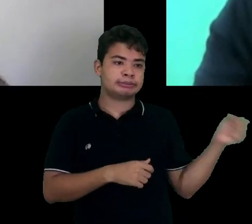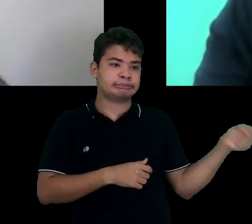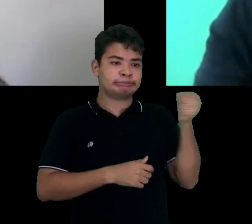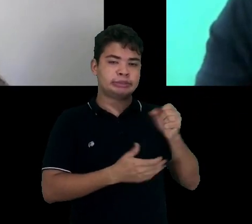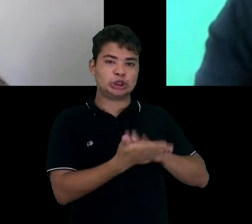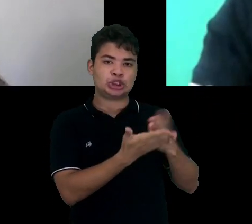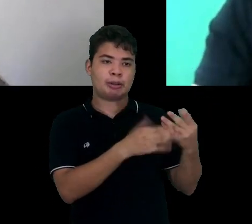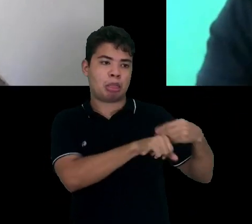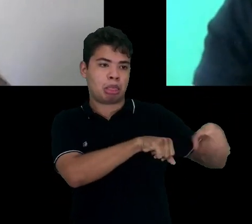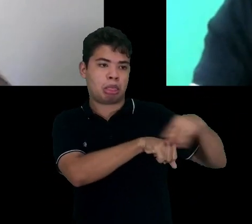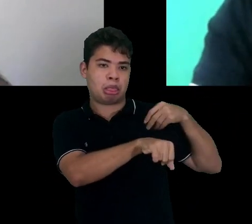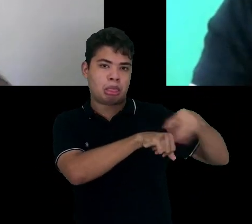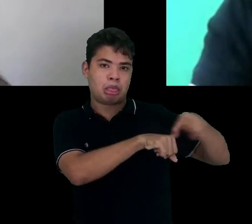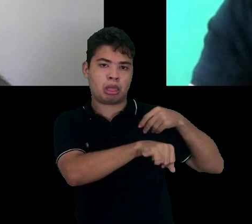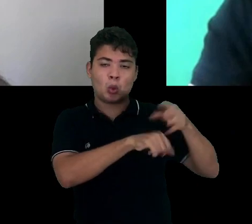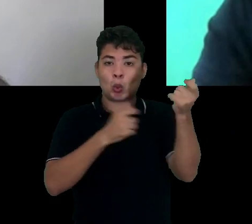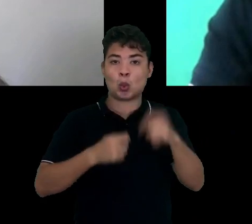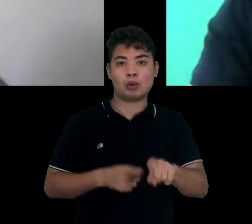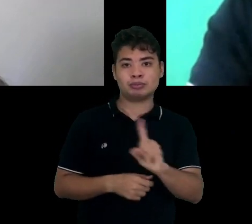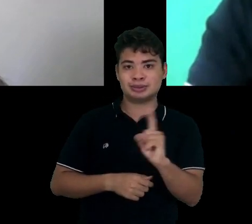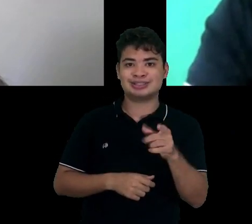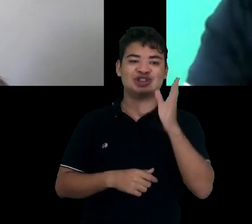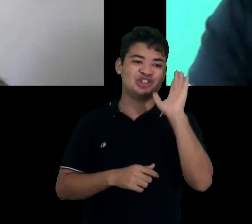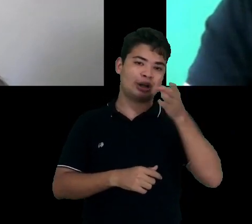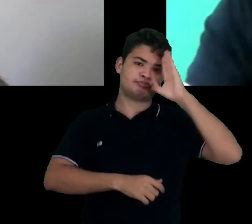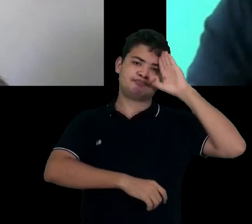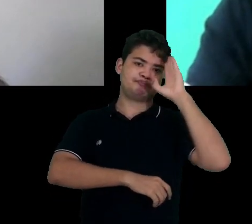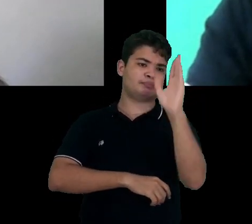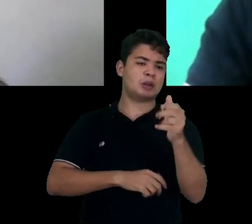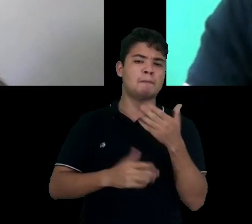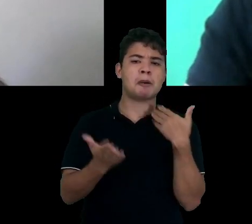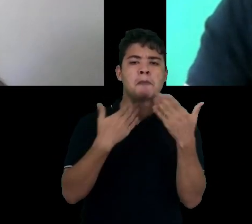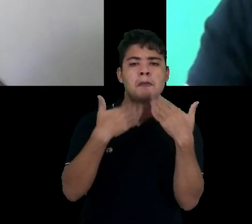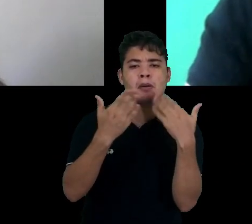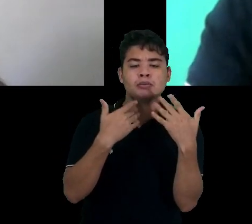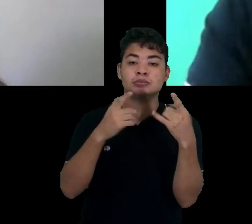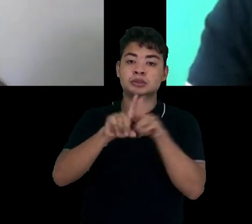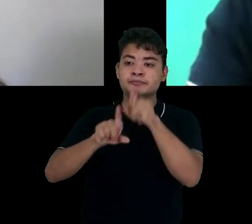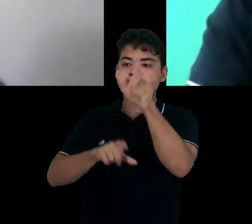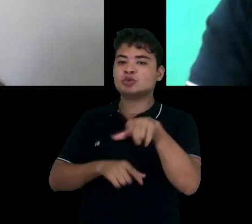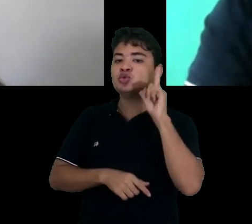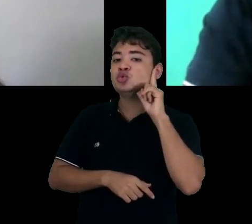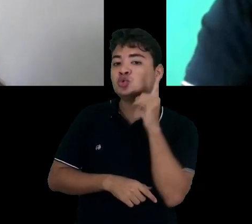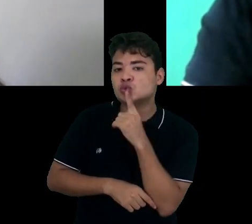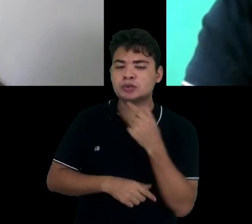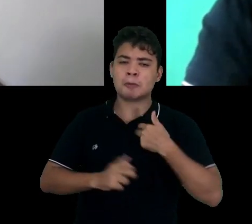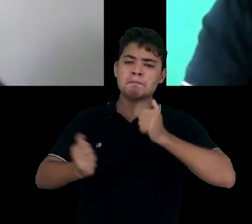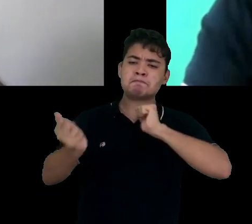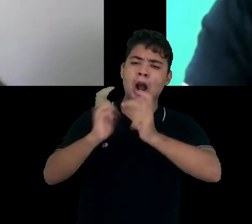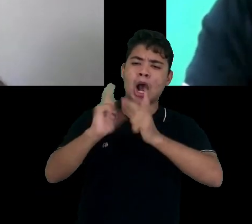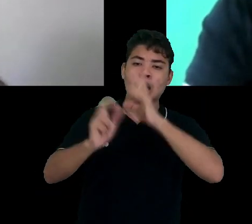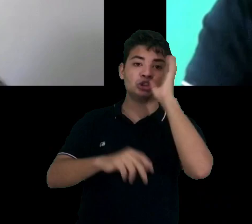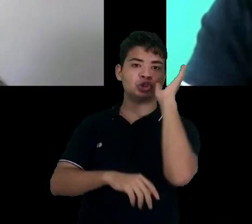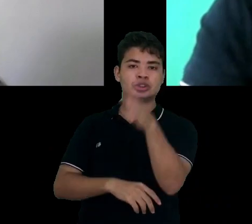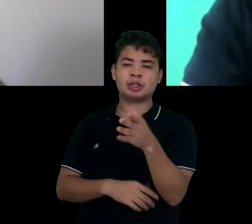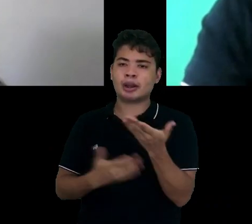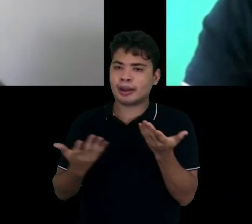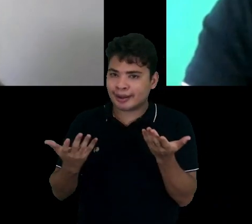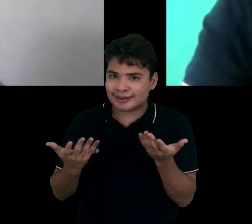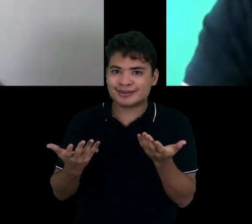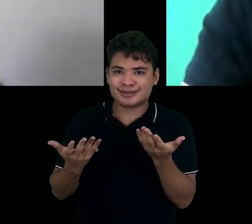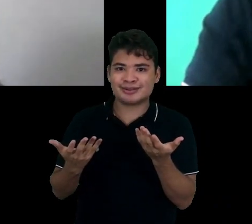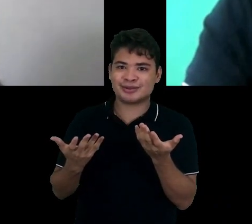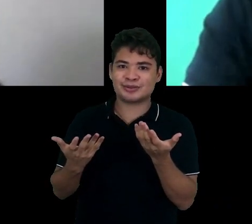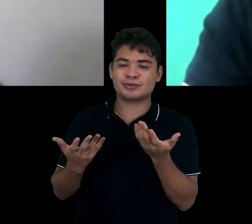tendo facilitando, né, servindo de ponte para essa comunicação. Converso com surdos, né, diretamente usando a